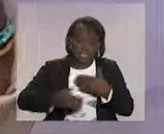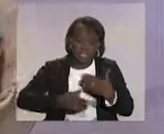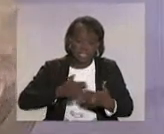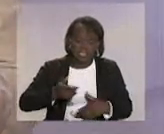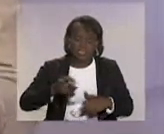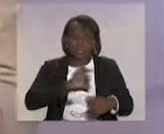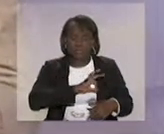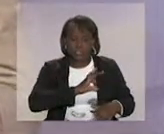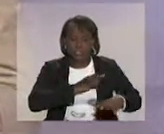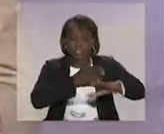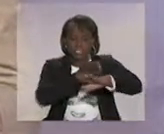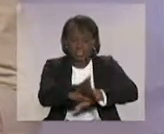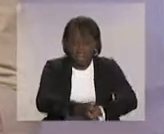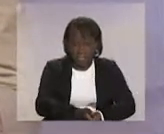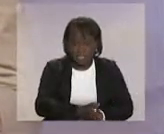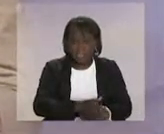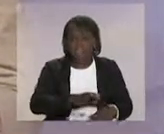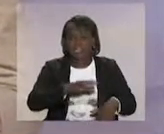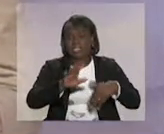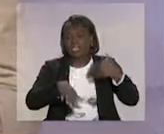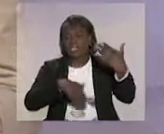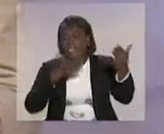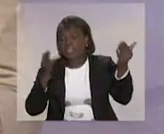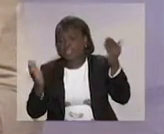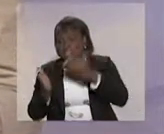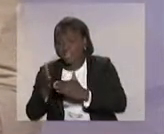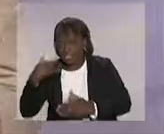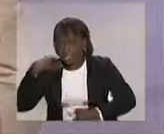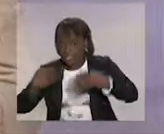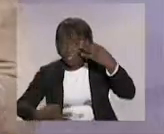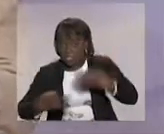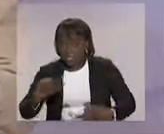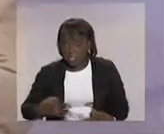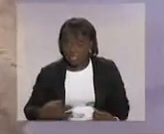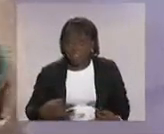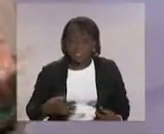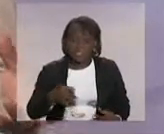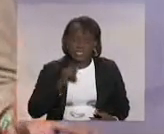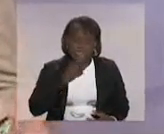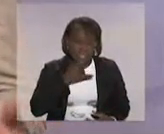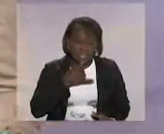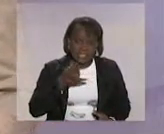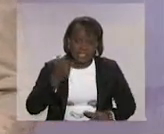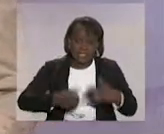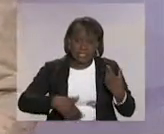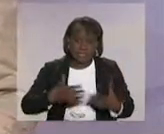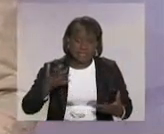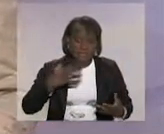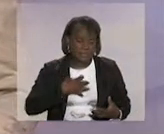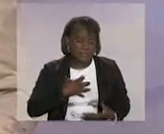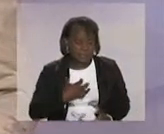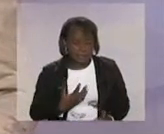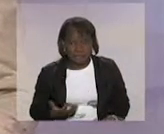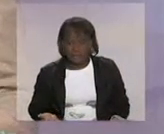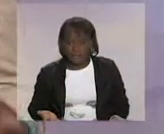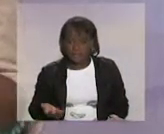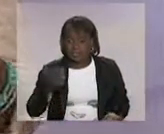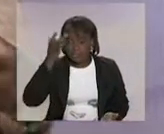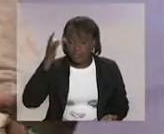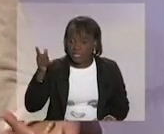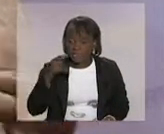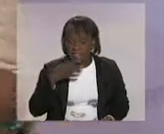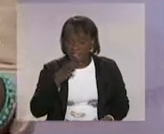desde a delegacia até o julgamento, é triste demais, né? Você vê que a pessoa